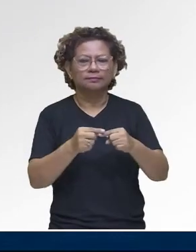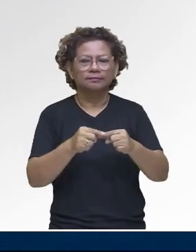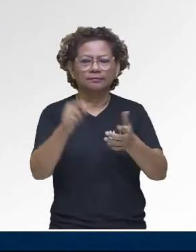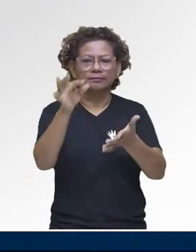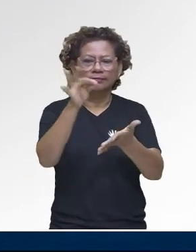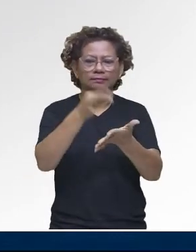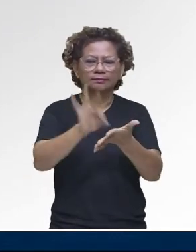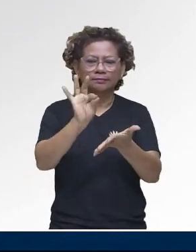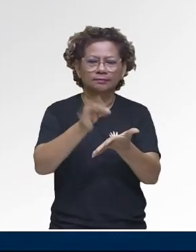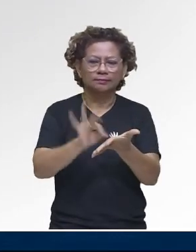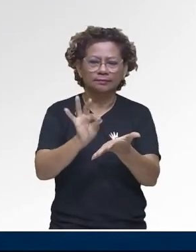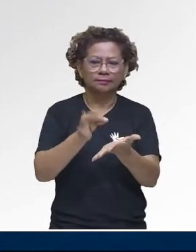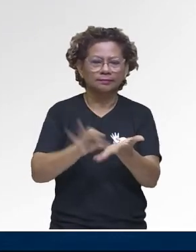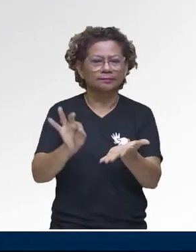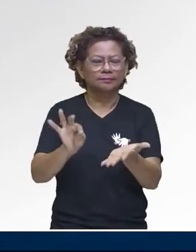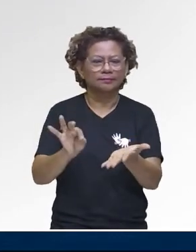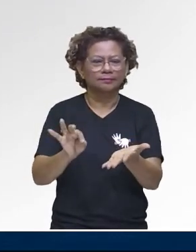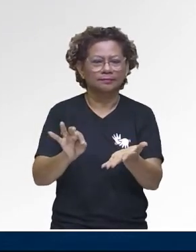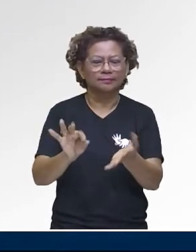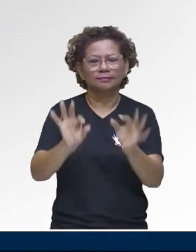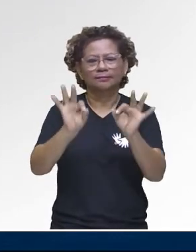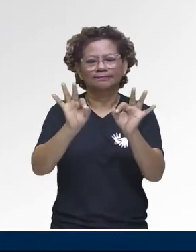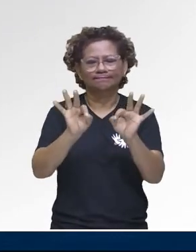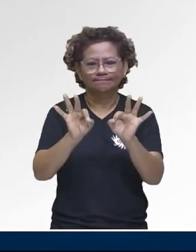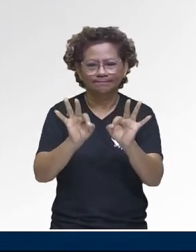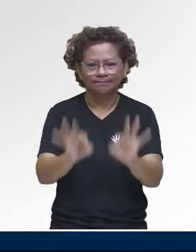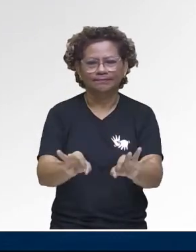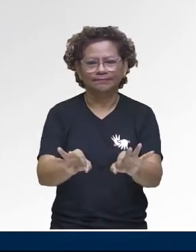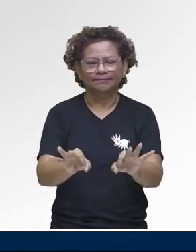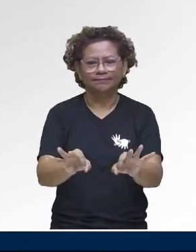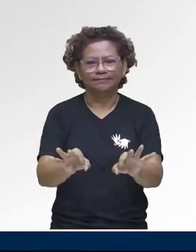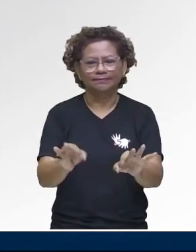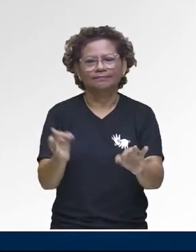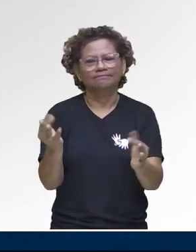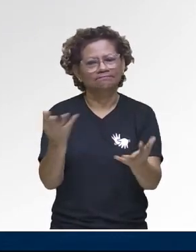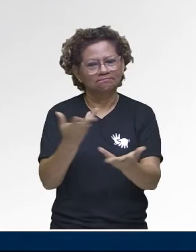e letra C aqui, tá bom?